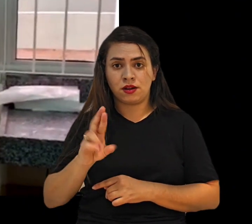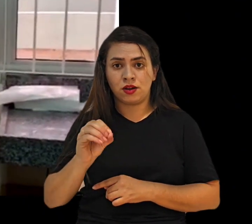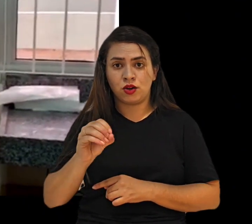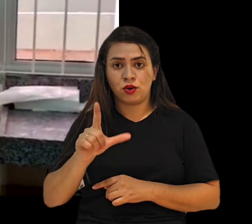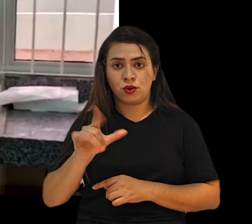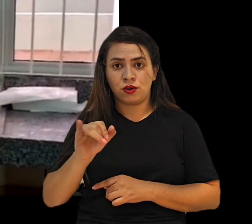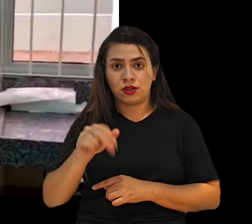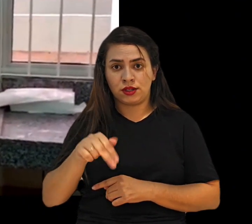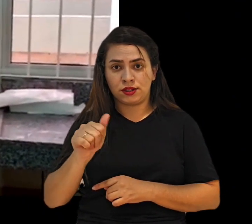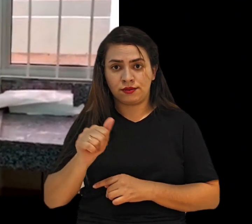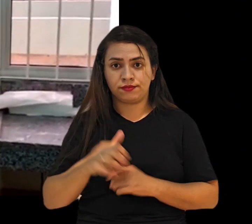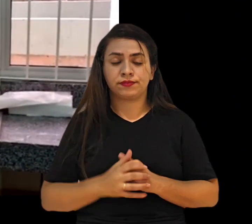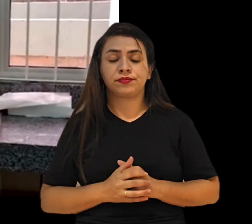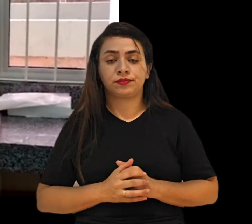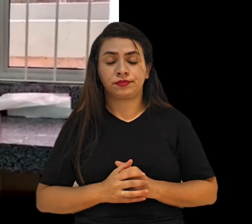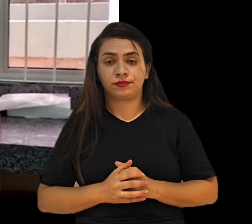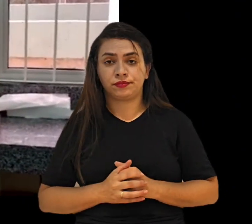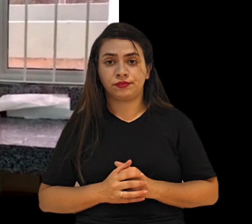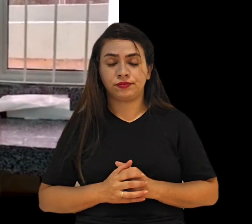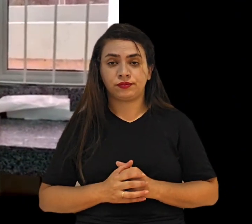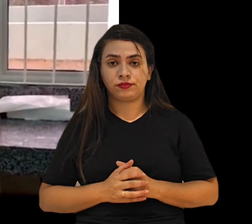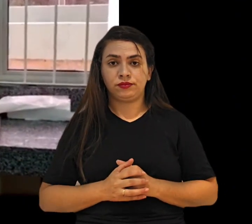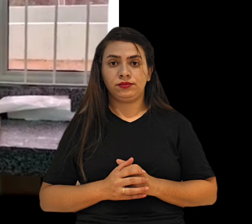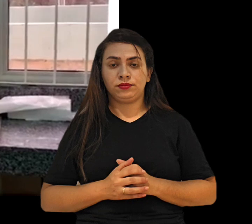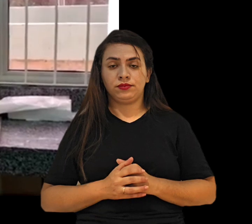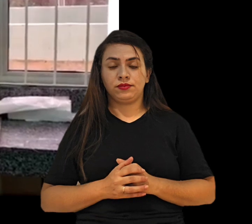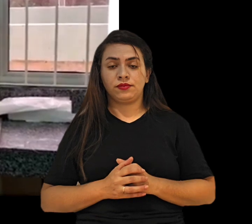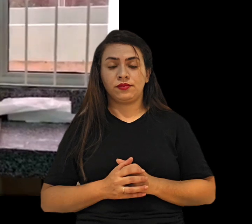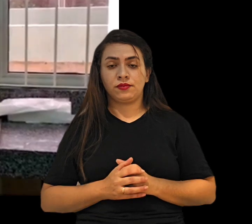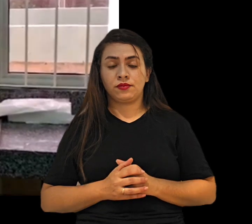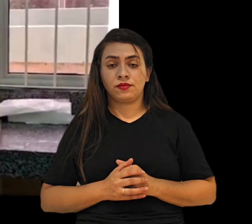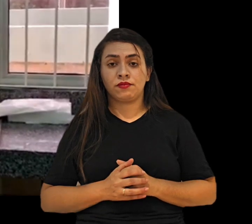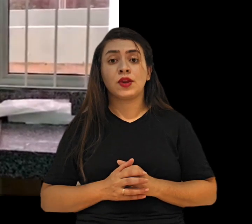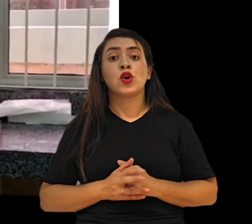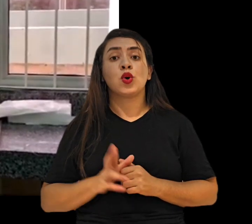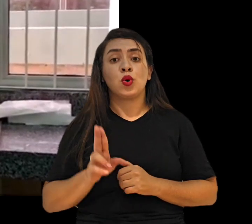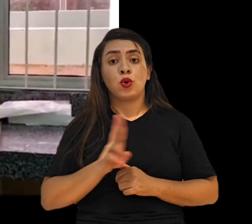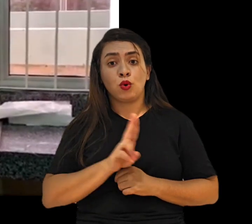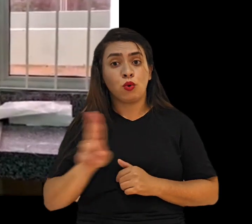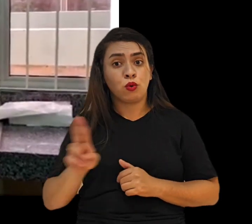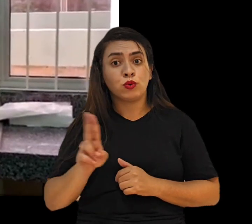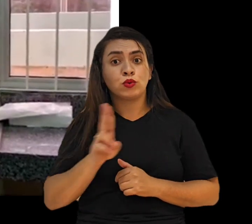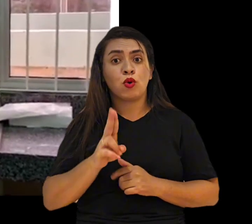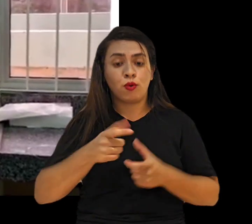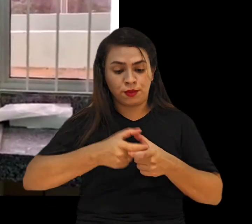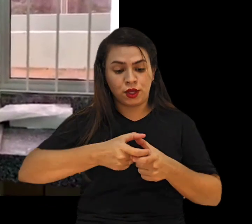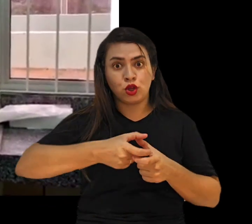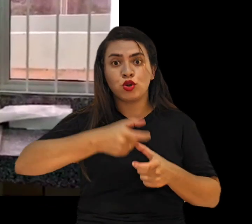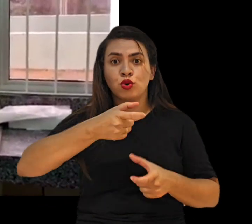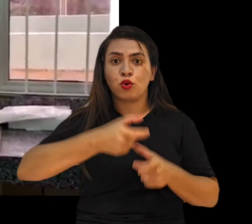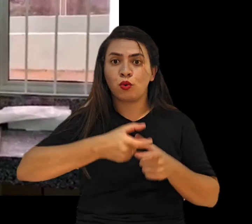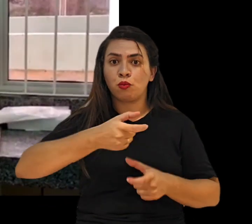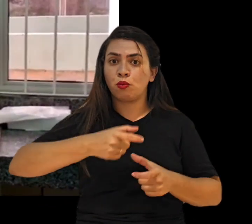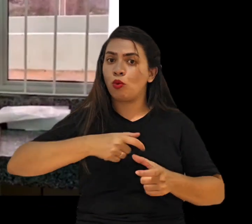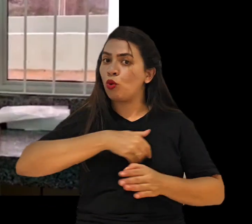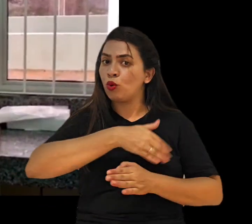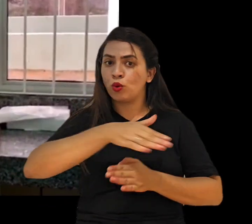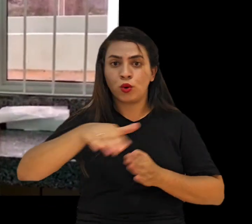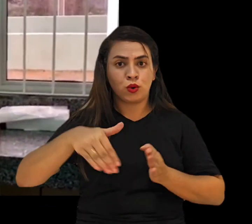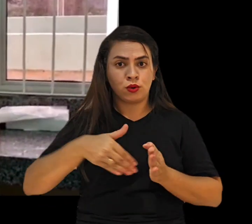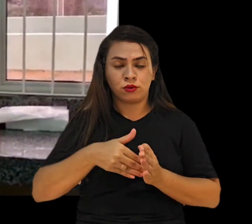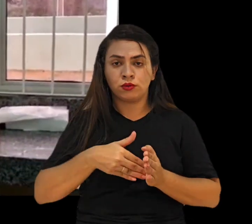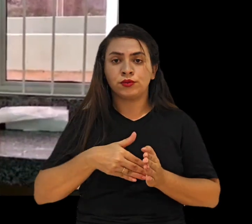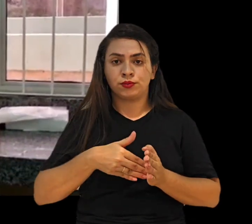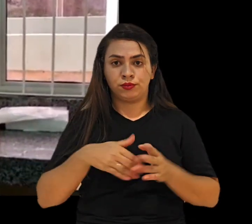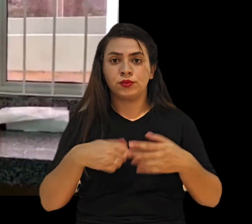que os tubos eles têm que seguir uma ordem. A ordem, normalmente, de coleta dos tubos influencia em alguns resultados. Eu não posso, por